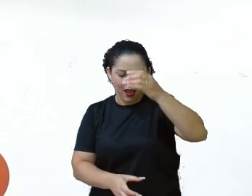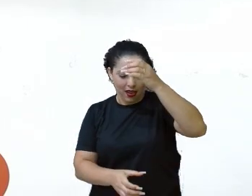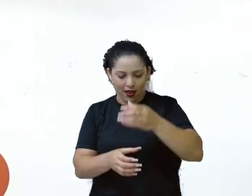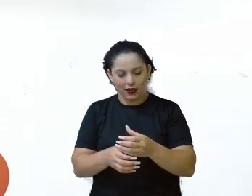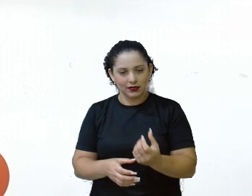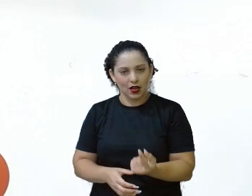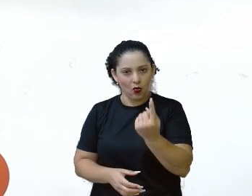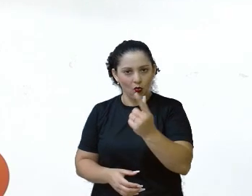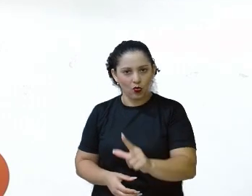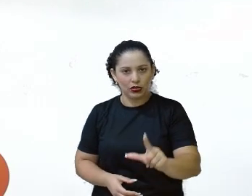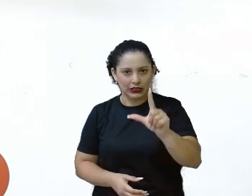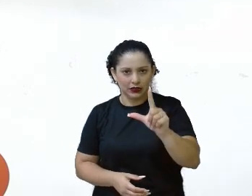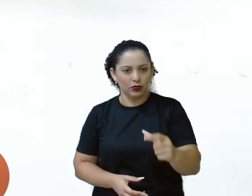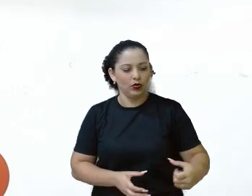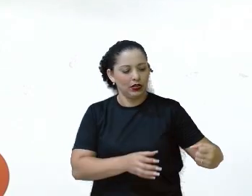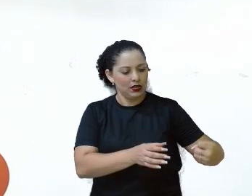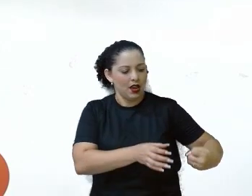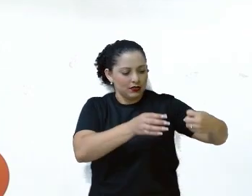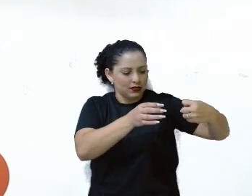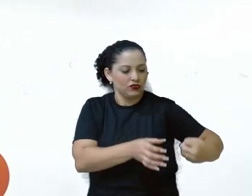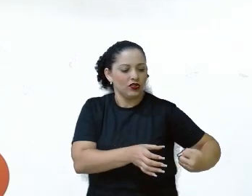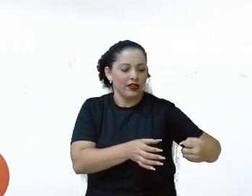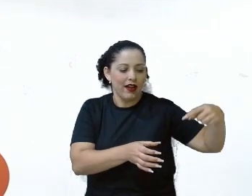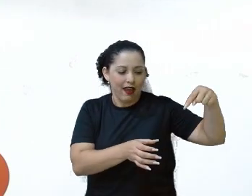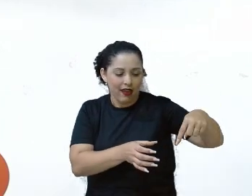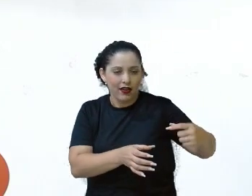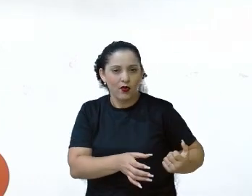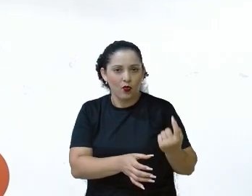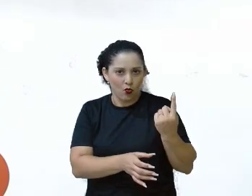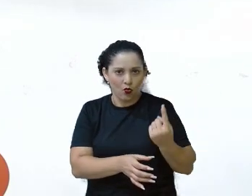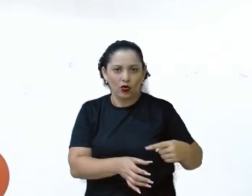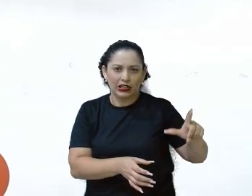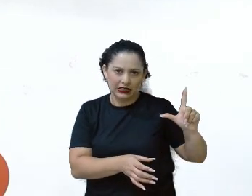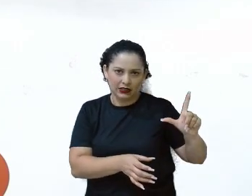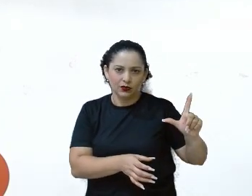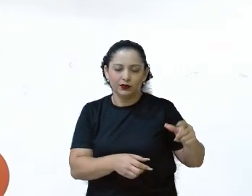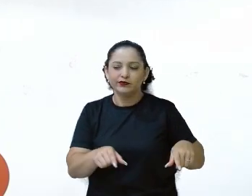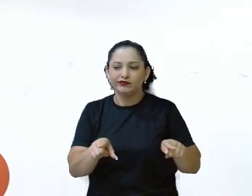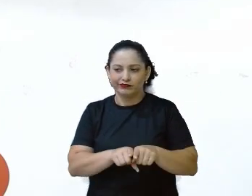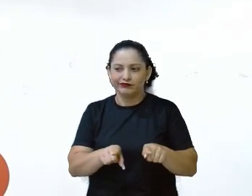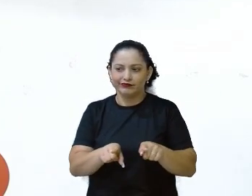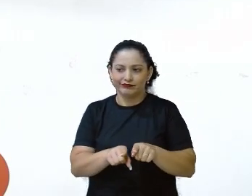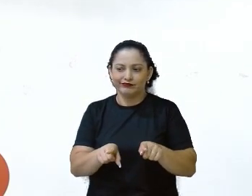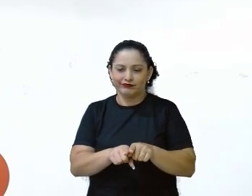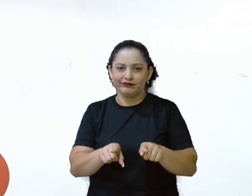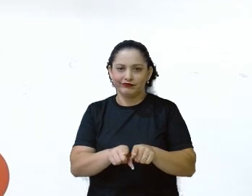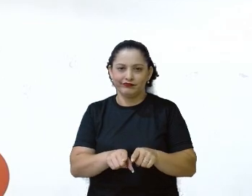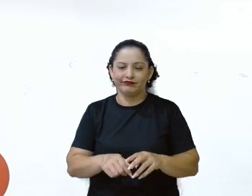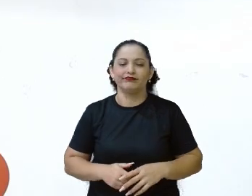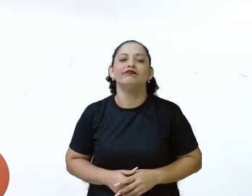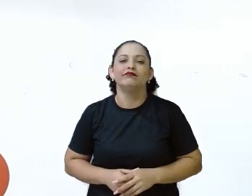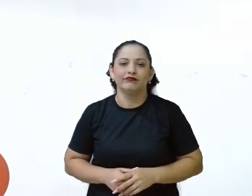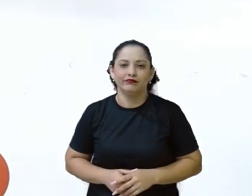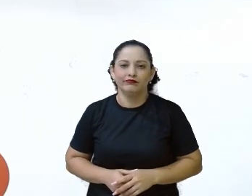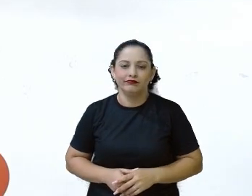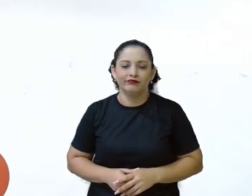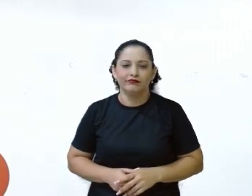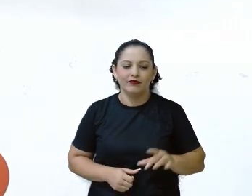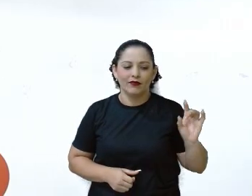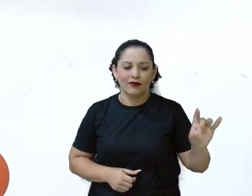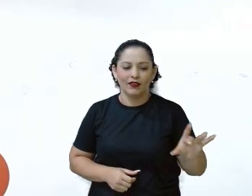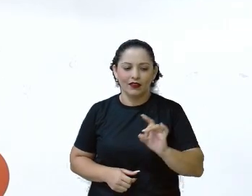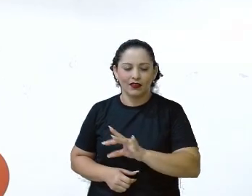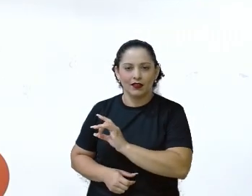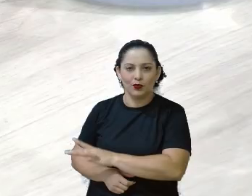eu tiver essa jarra medidora, também é 1 litro. Aqui tem escrito, ó, a capacidade líquida dela. É porque